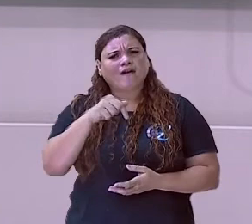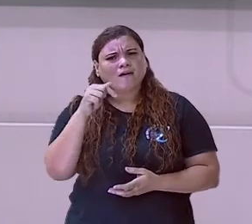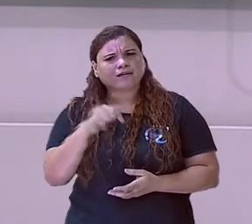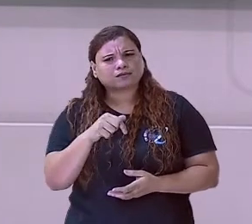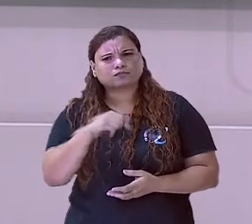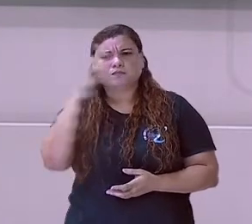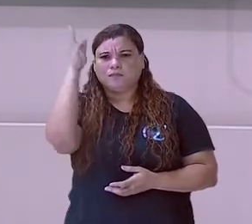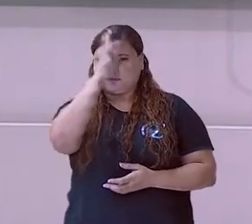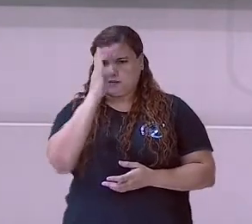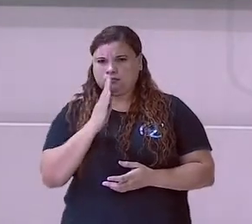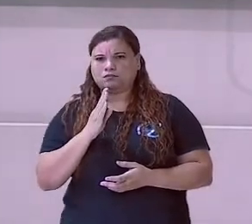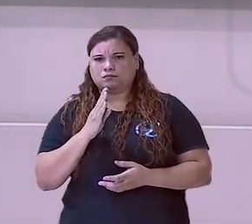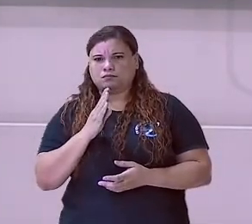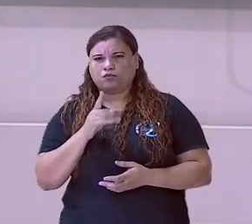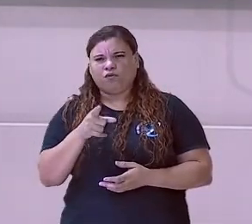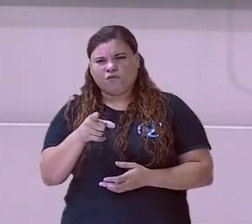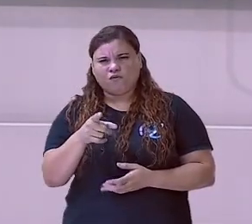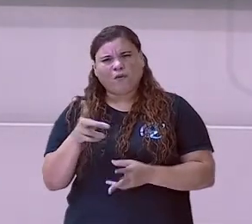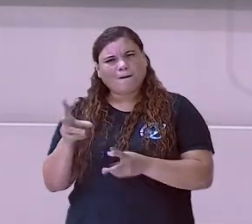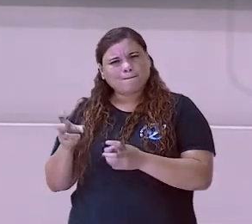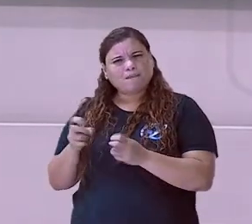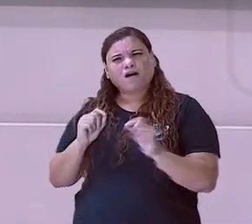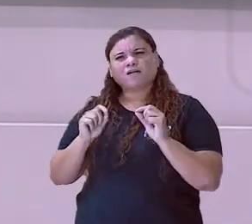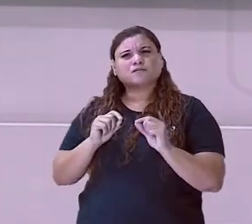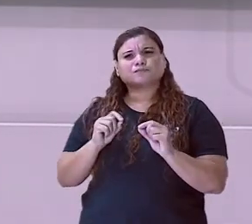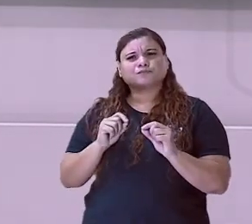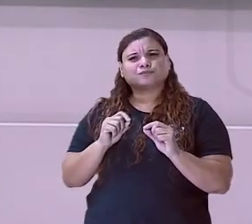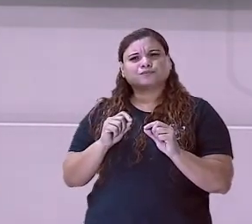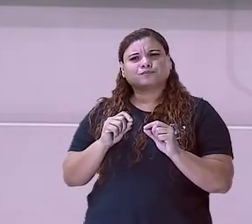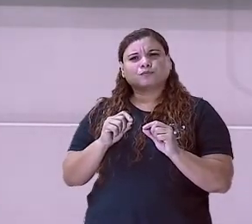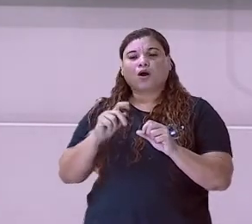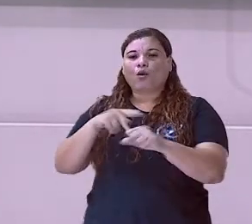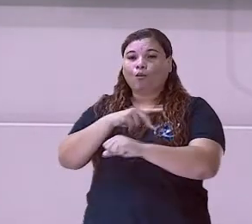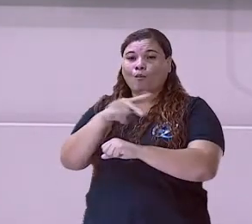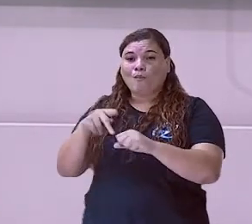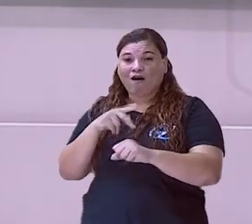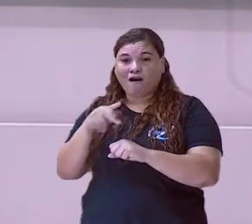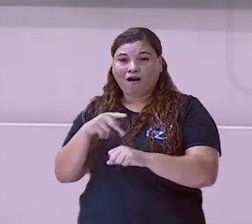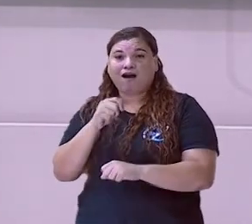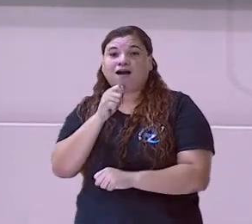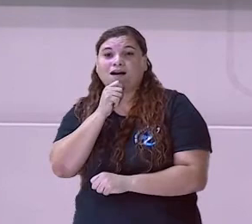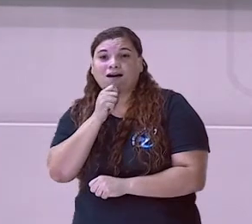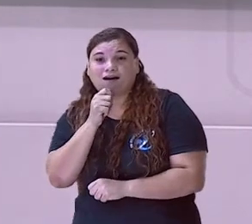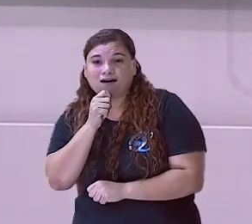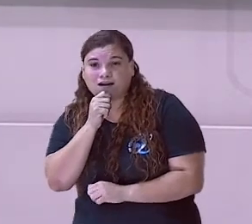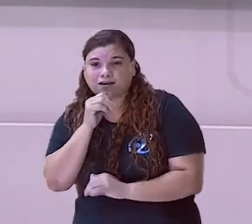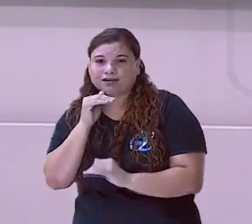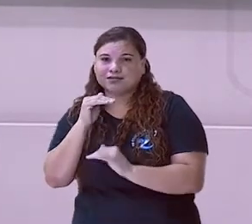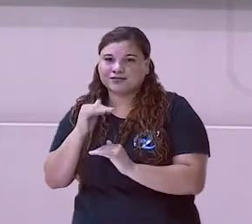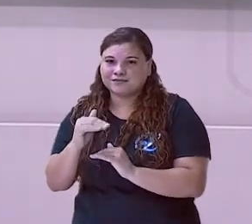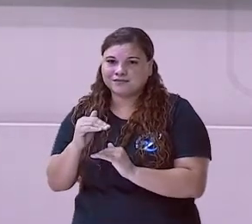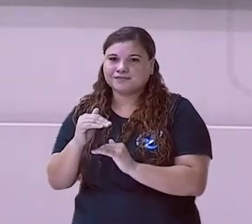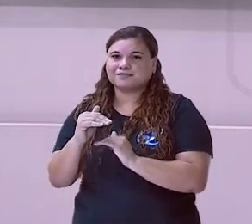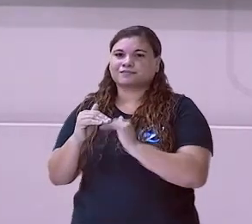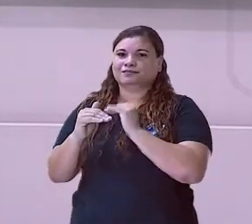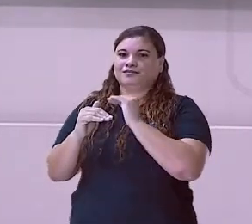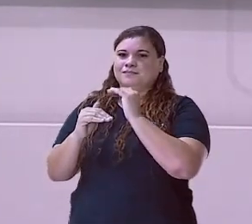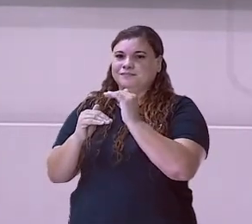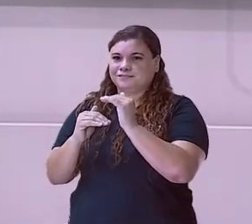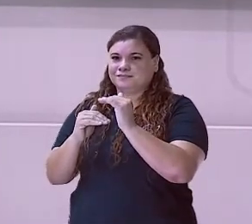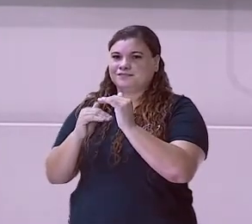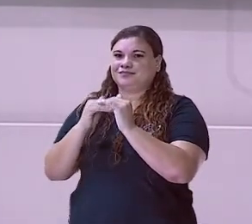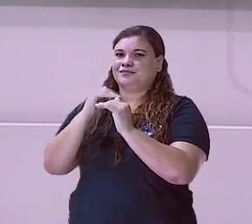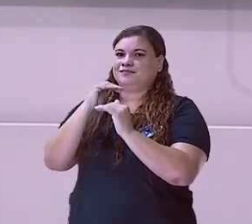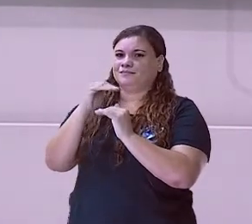realidade. Nós vemos poucos com muito e muitos com